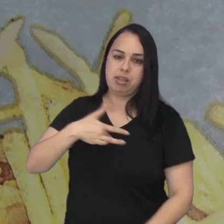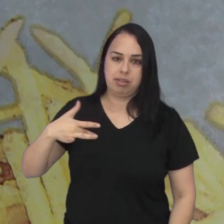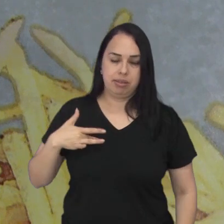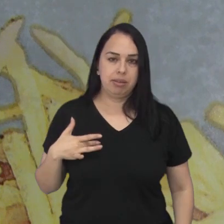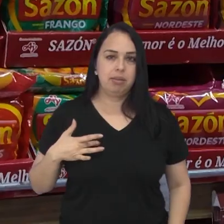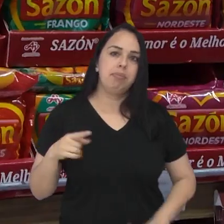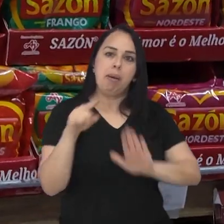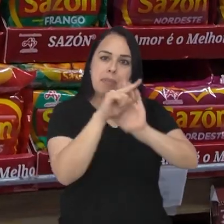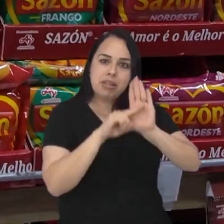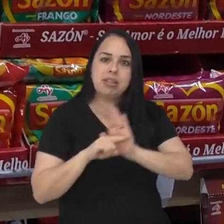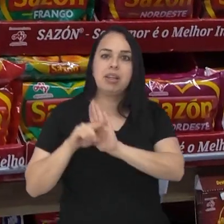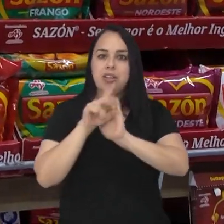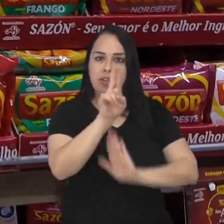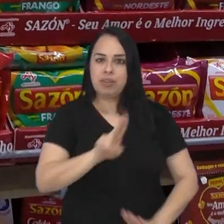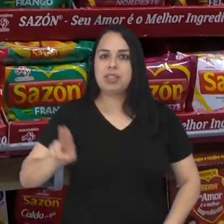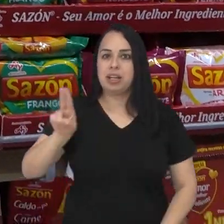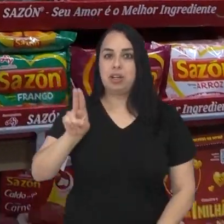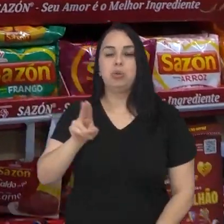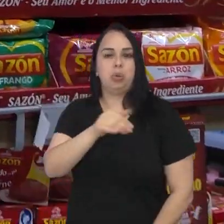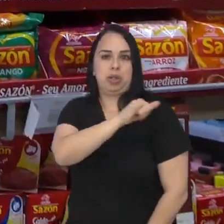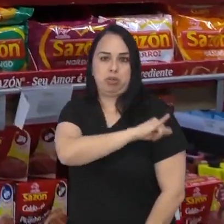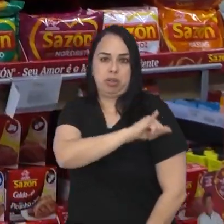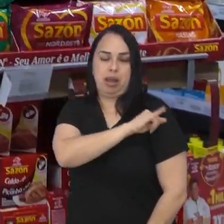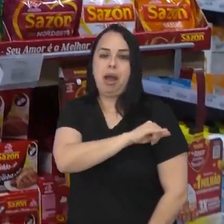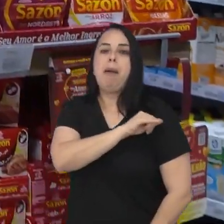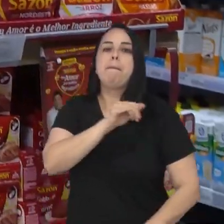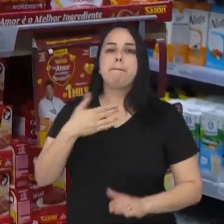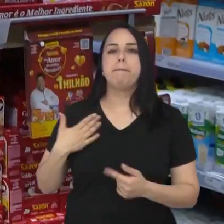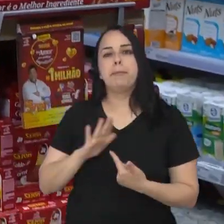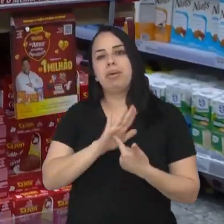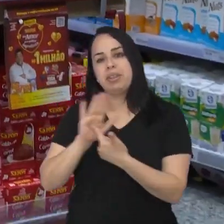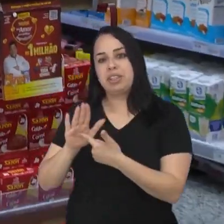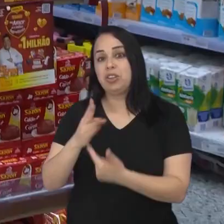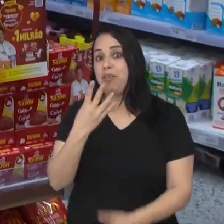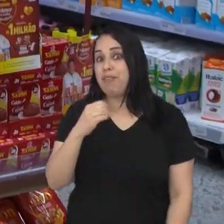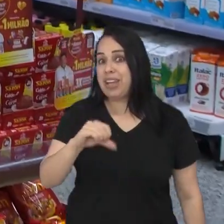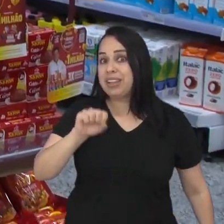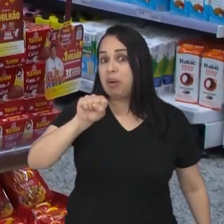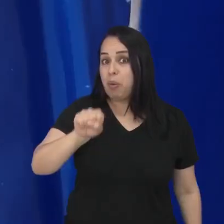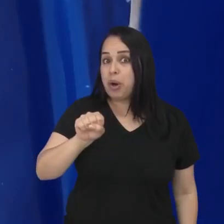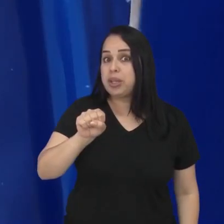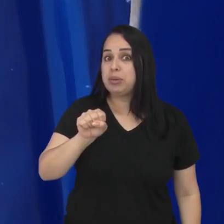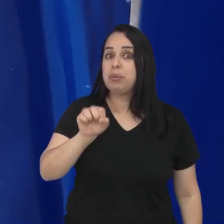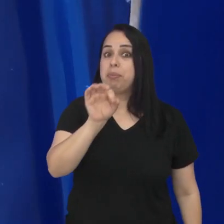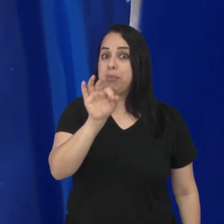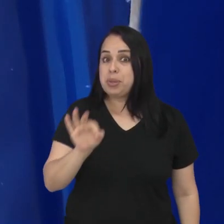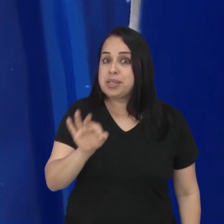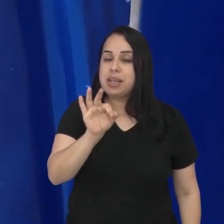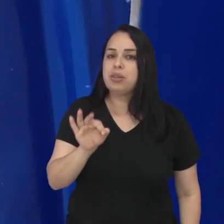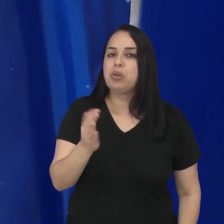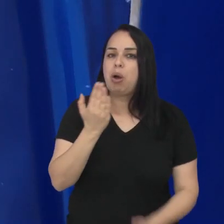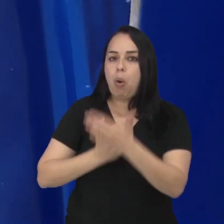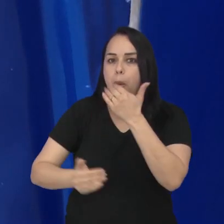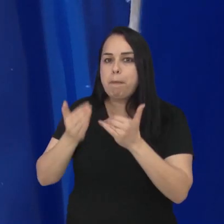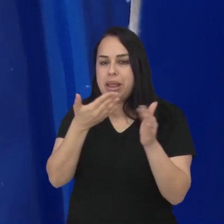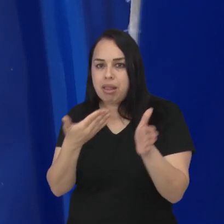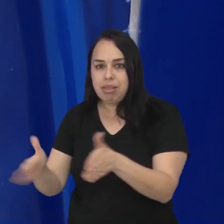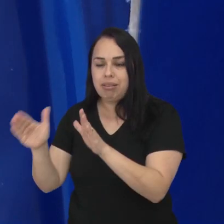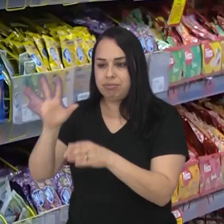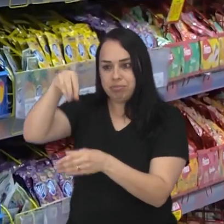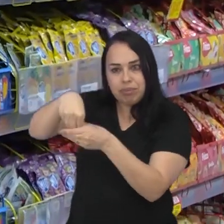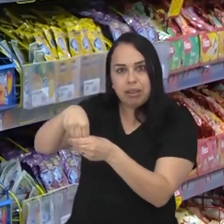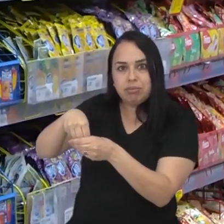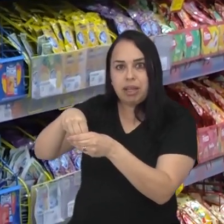são altos. Pesquisa da Universidade Estadual do Rio de Janeiro aponta que 98% dos ultraprocessados no